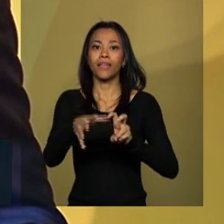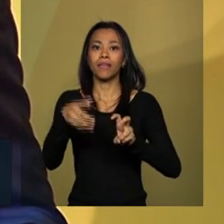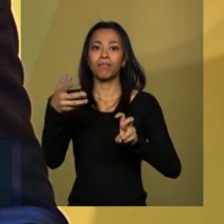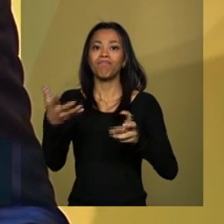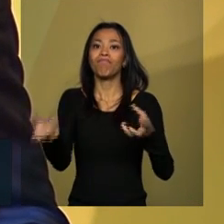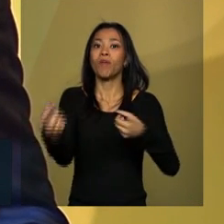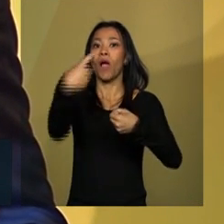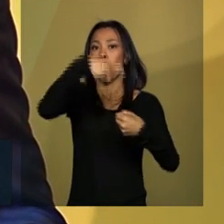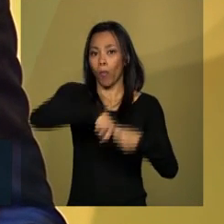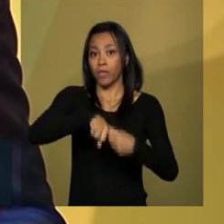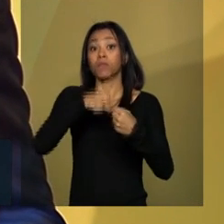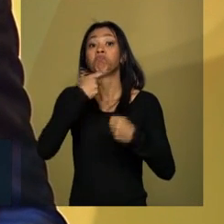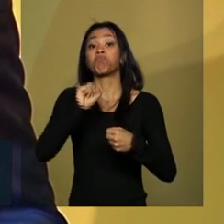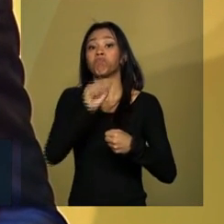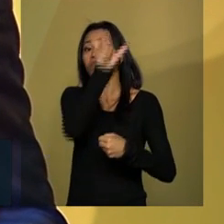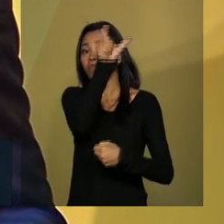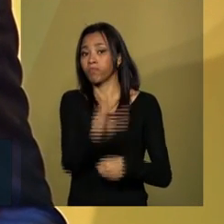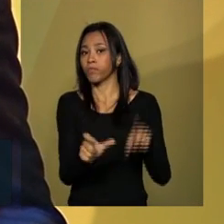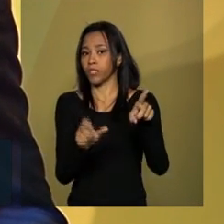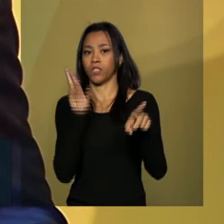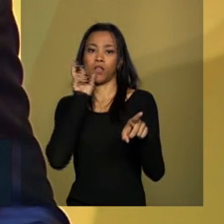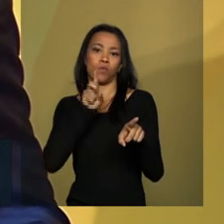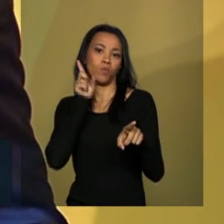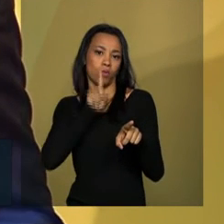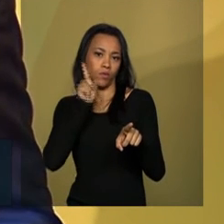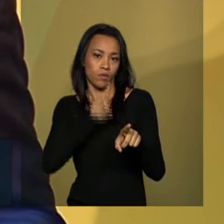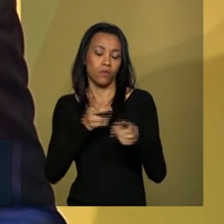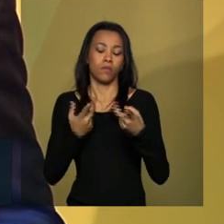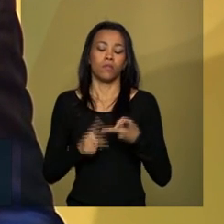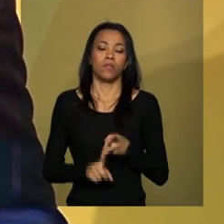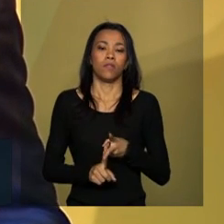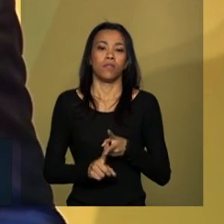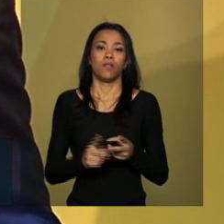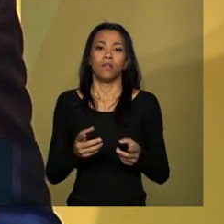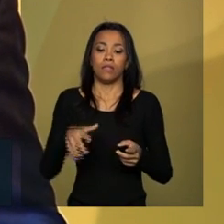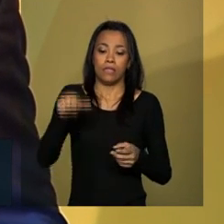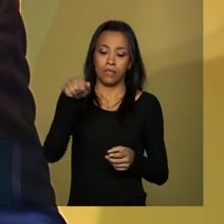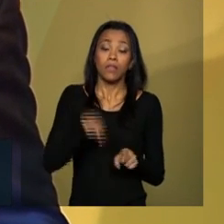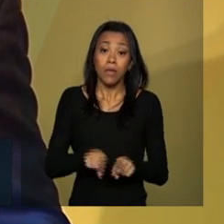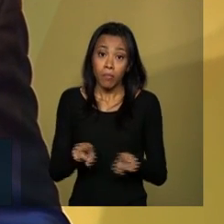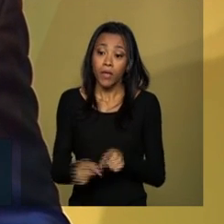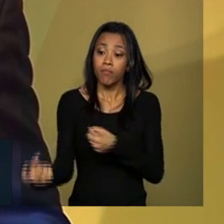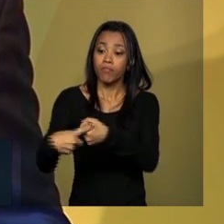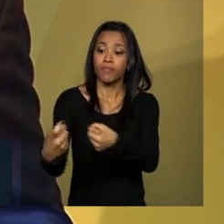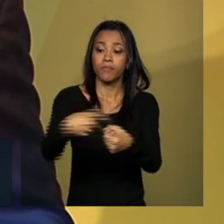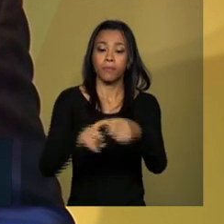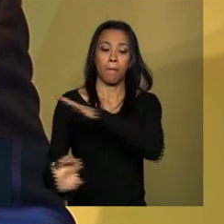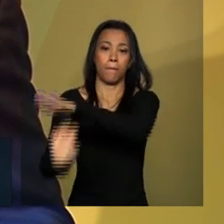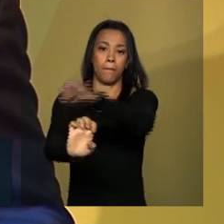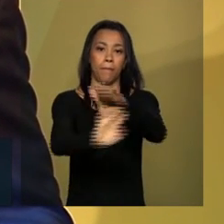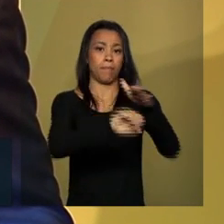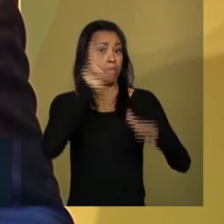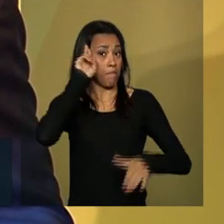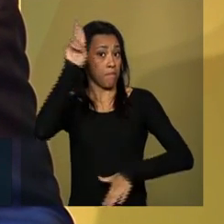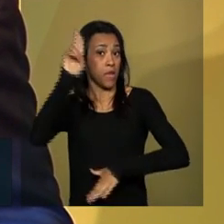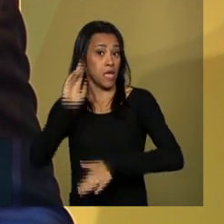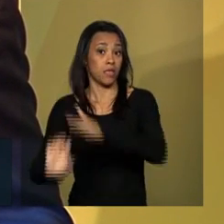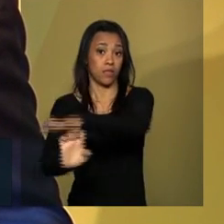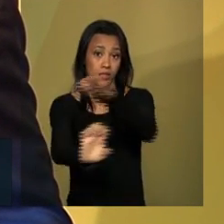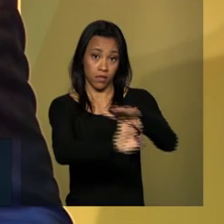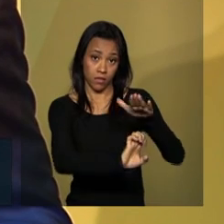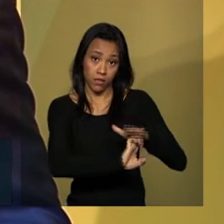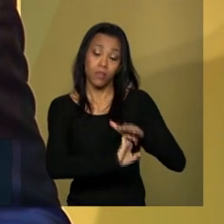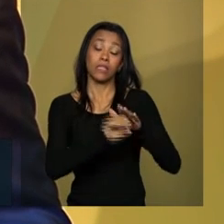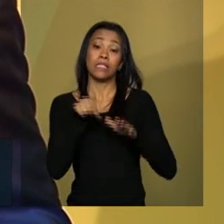com os Estados Unidos, tanto o governo quanto o setor privado. Há muitos ganhos de produtividade a